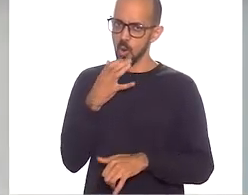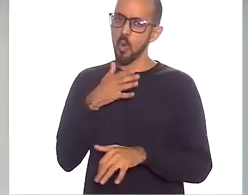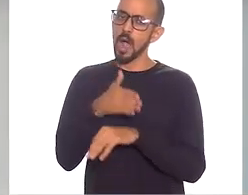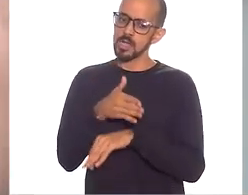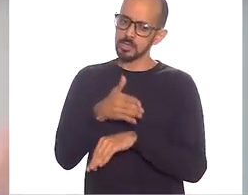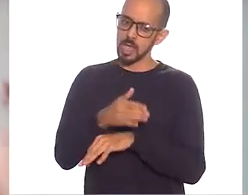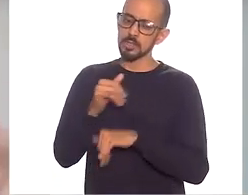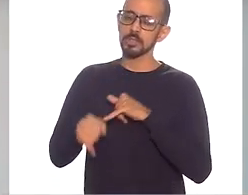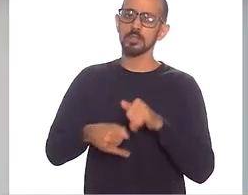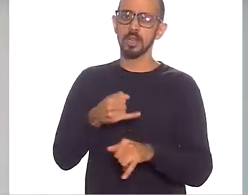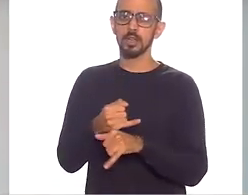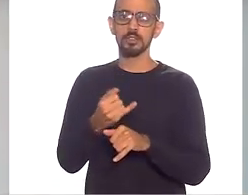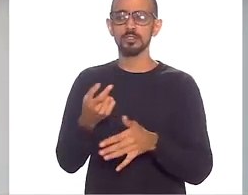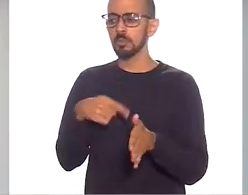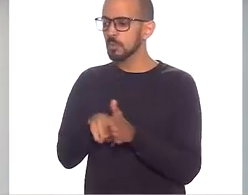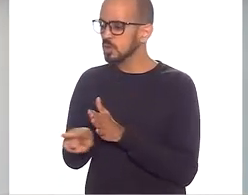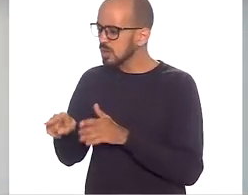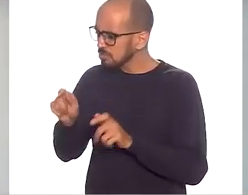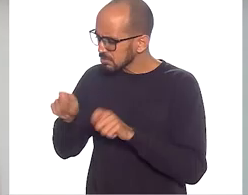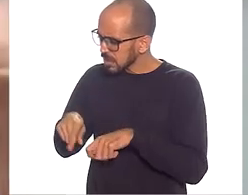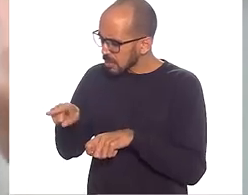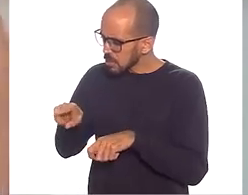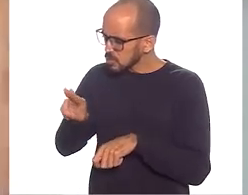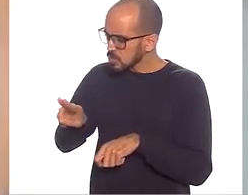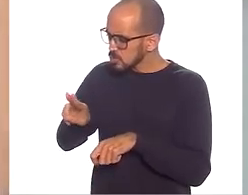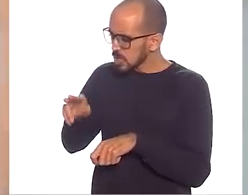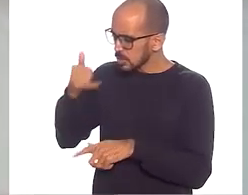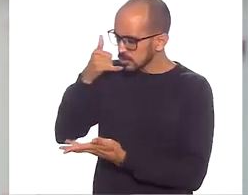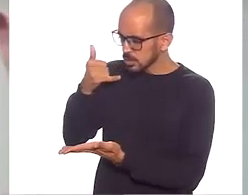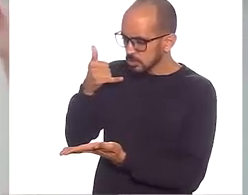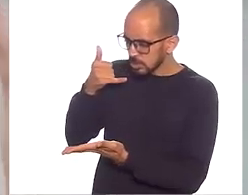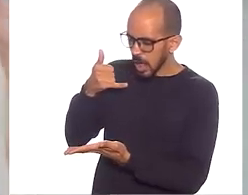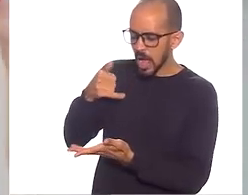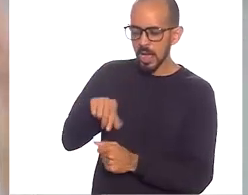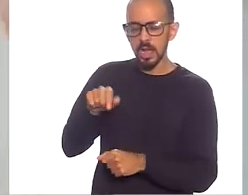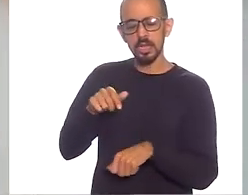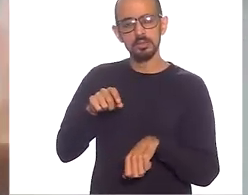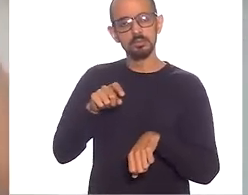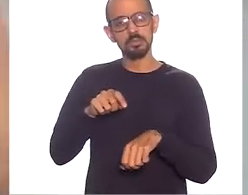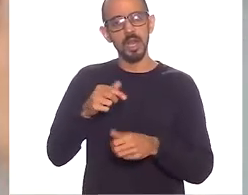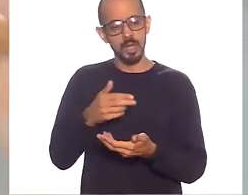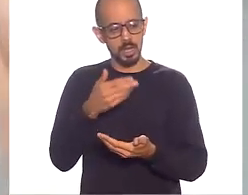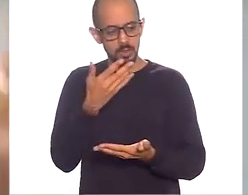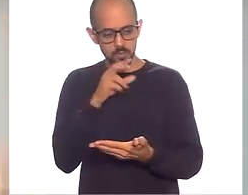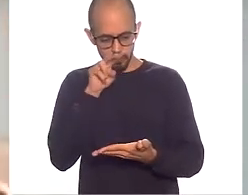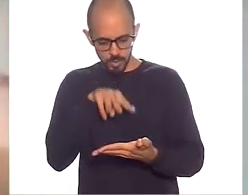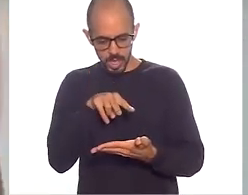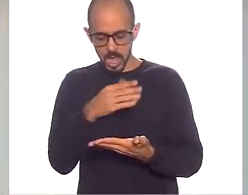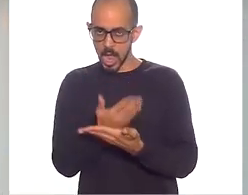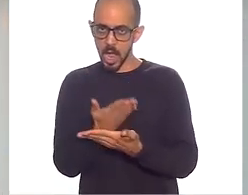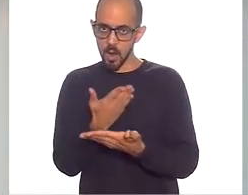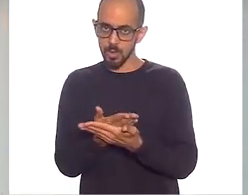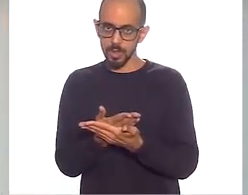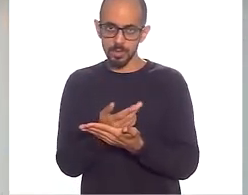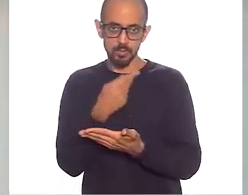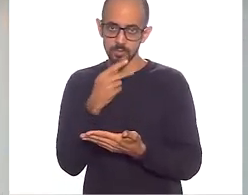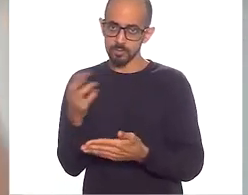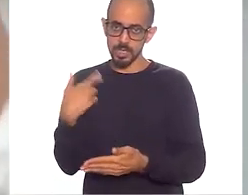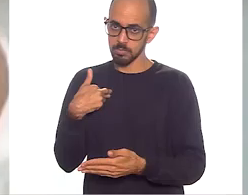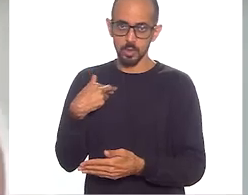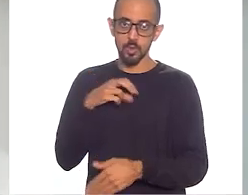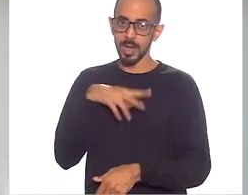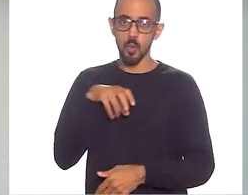acesso à internet e tal." Eu falei: "Mas você não pode usar esse celular em algum momento do dia, né? Porque as aulas estão gravadas." Ele fala: